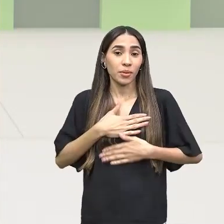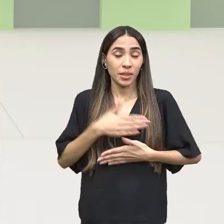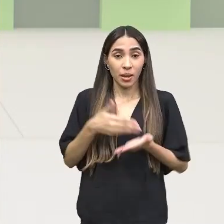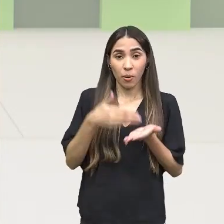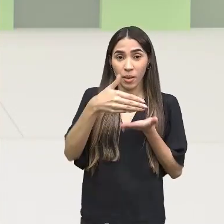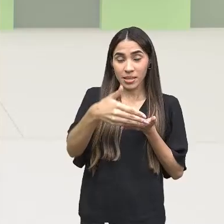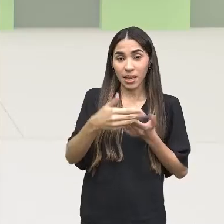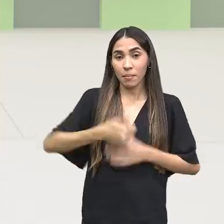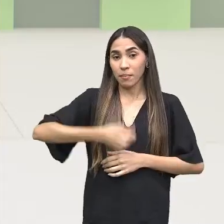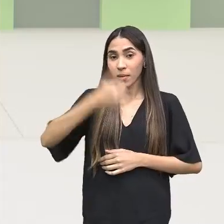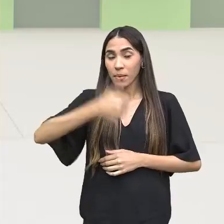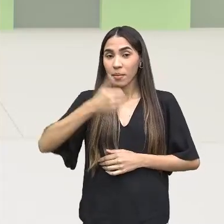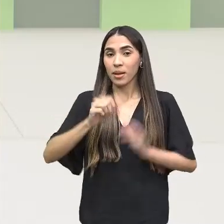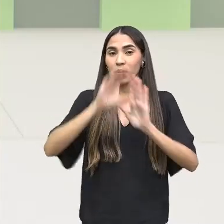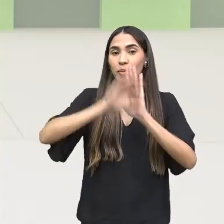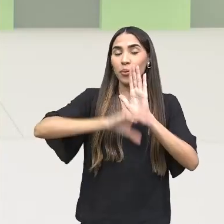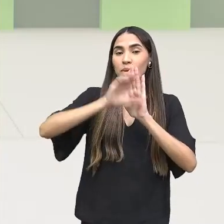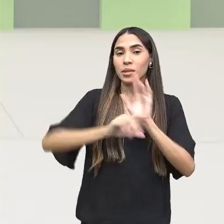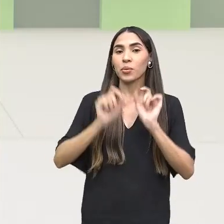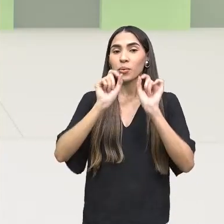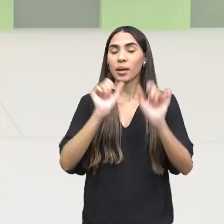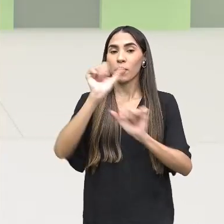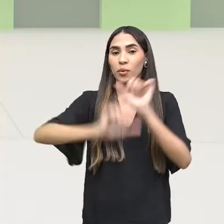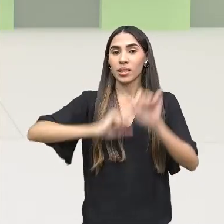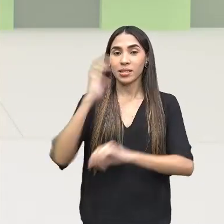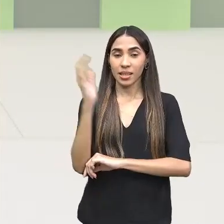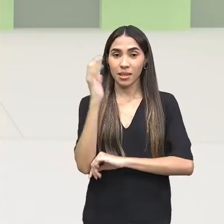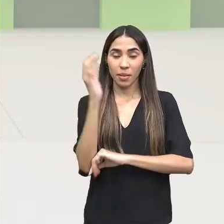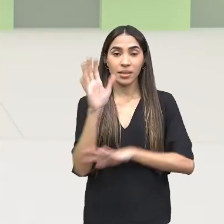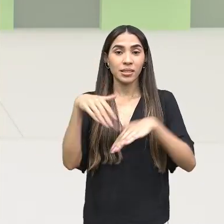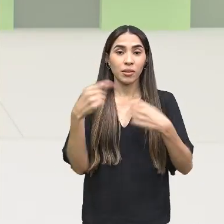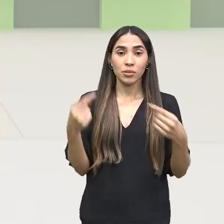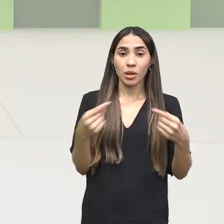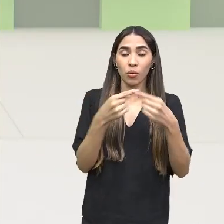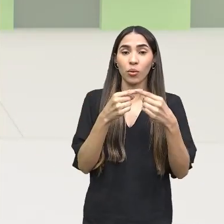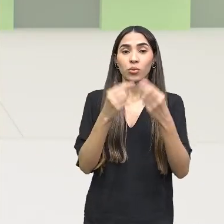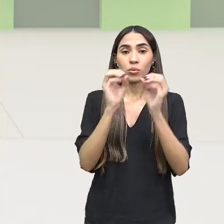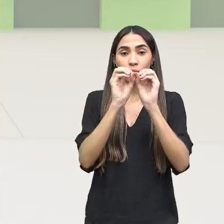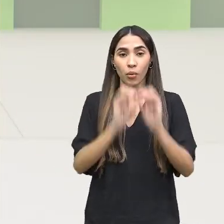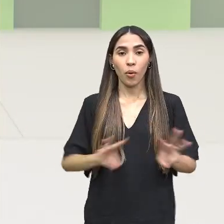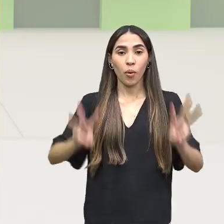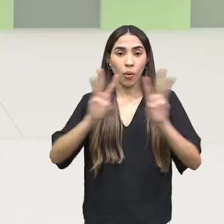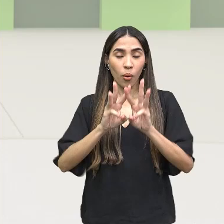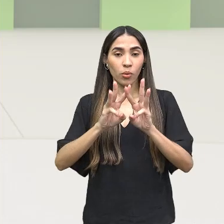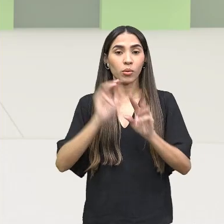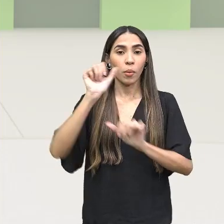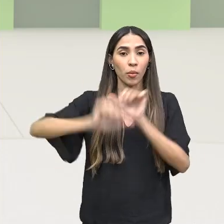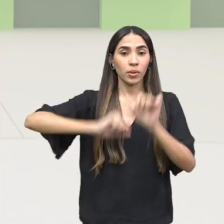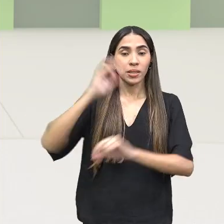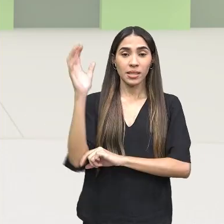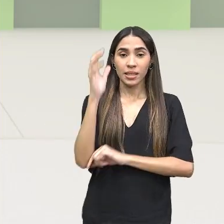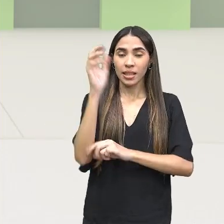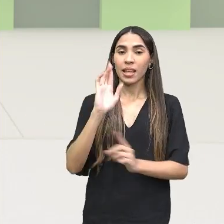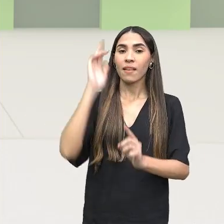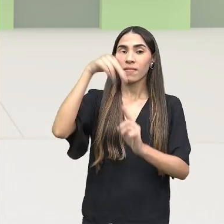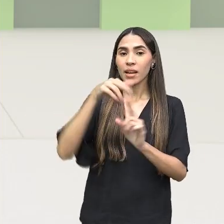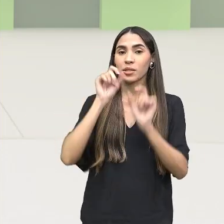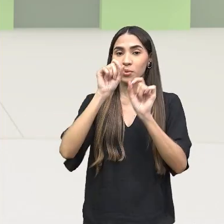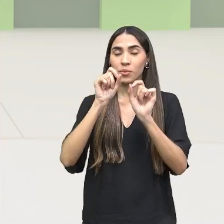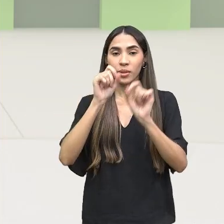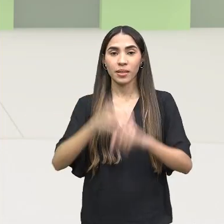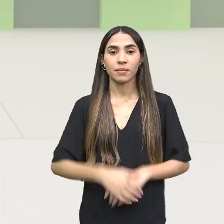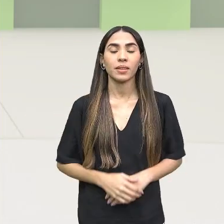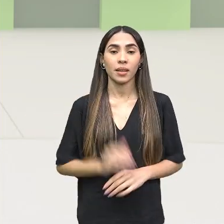essa fala definindo o que é mudança climática. De acordo com a ONU, as mudanças climáticas elas se referem